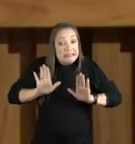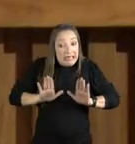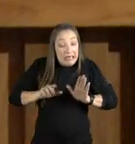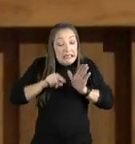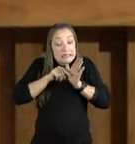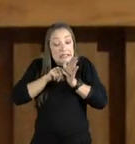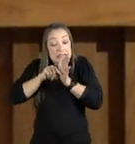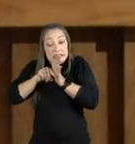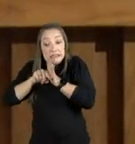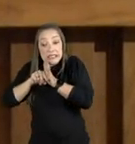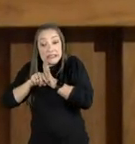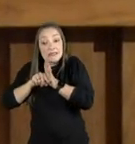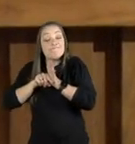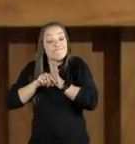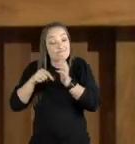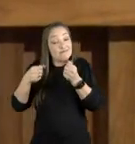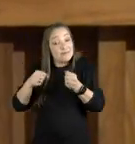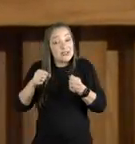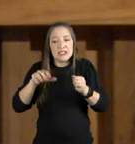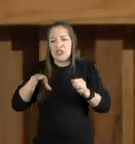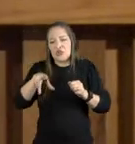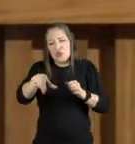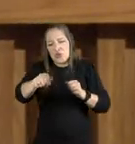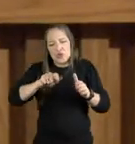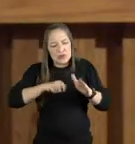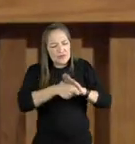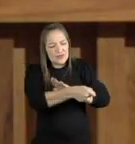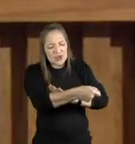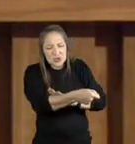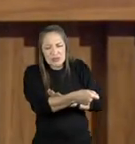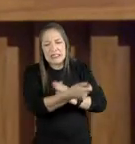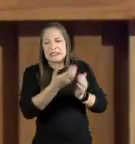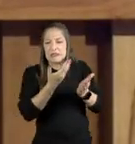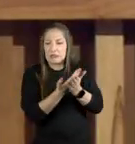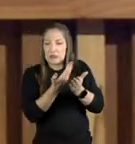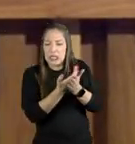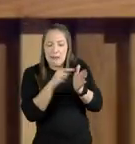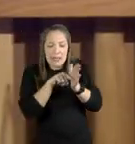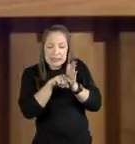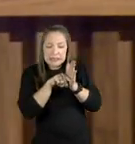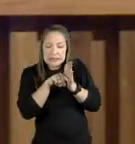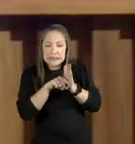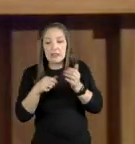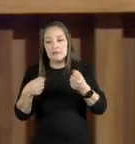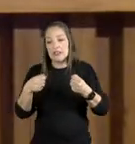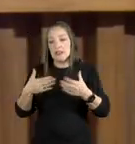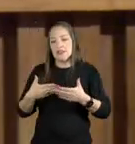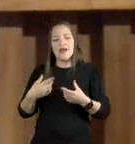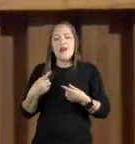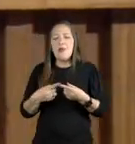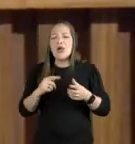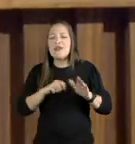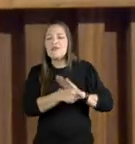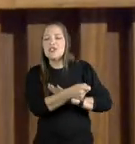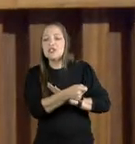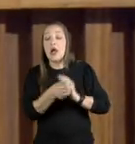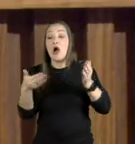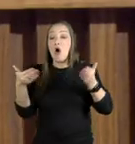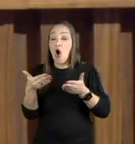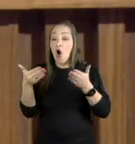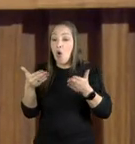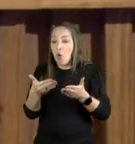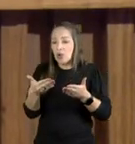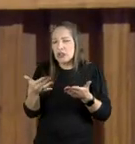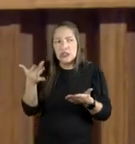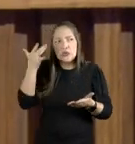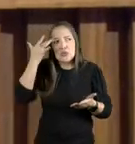como todos os outros investimentos. Estudar o que eu estou investindo, por que eu estou investindo. Existe hoje, se eu não me engano, sei lá,